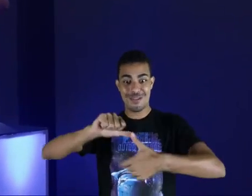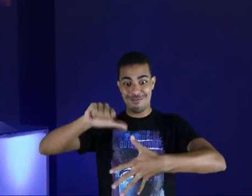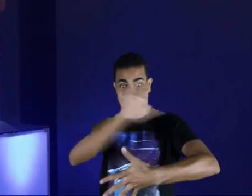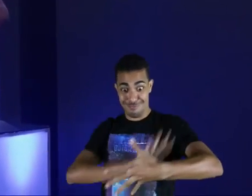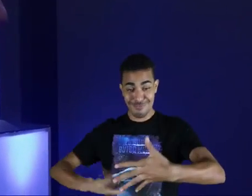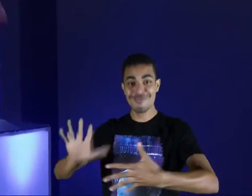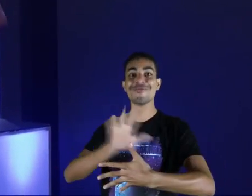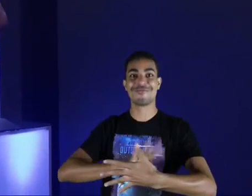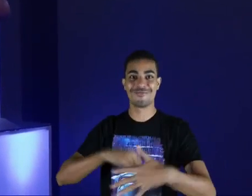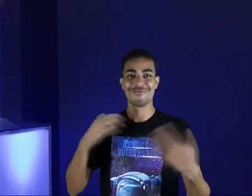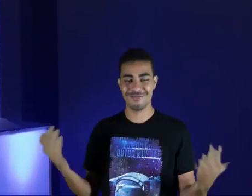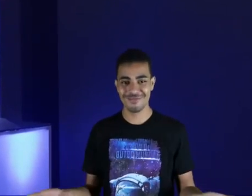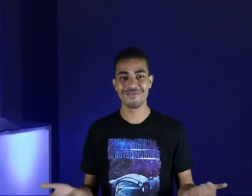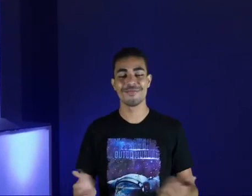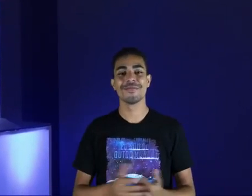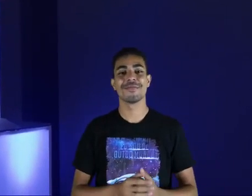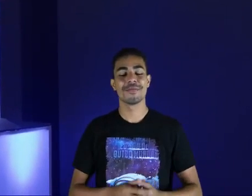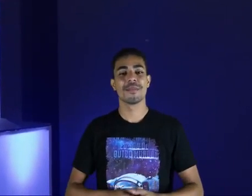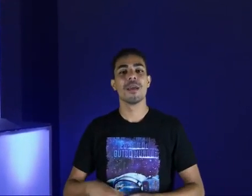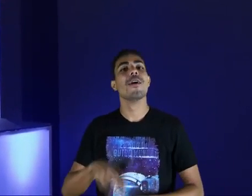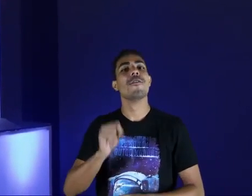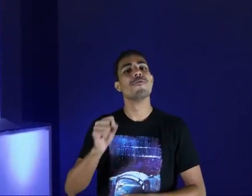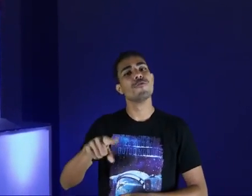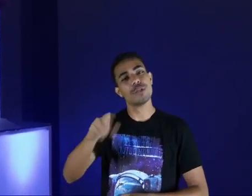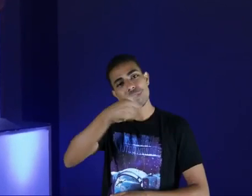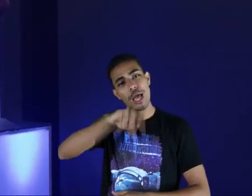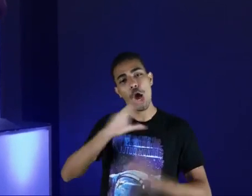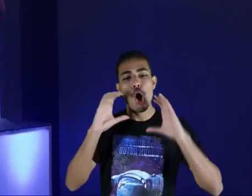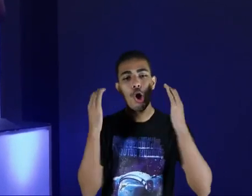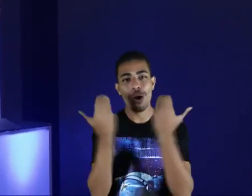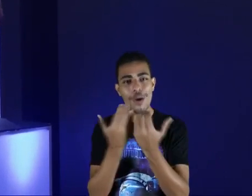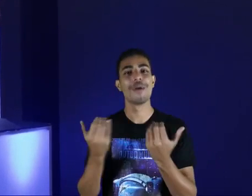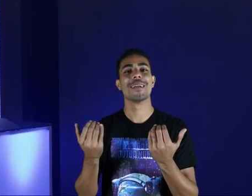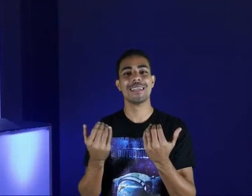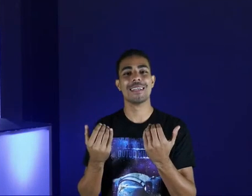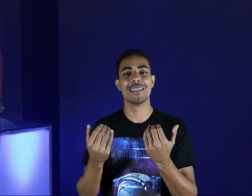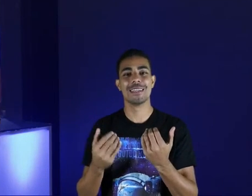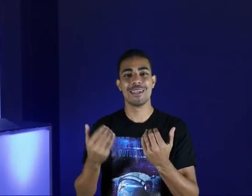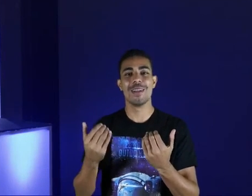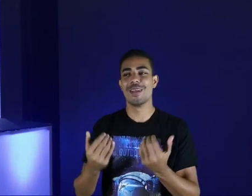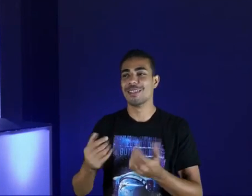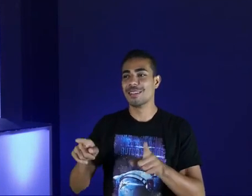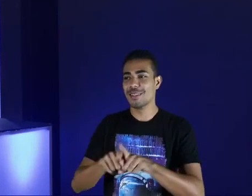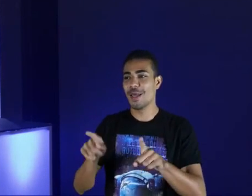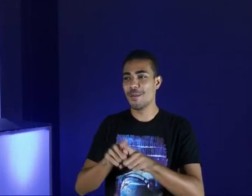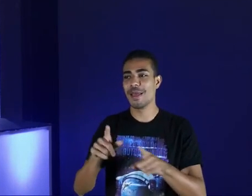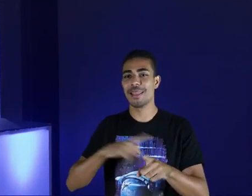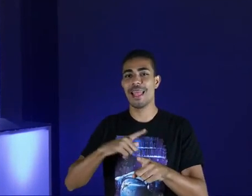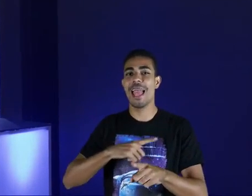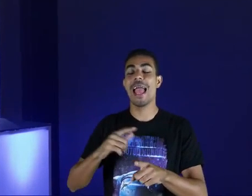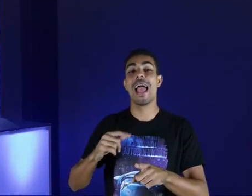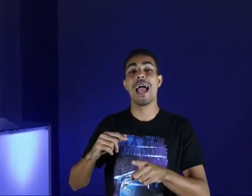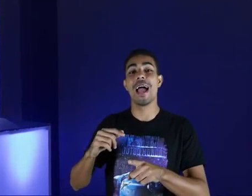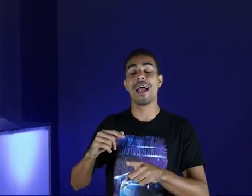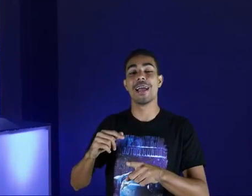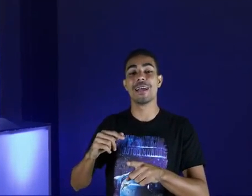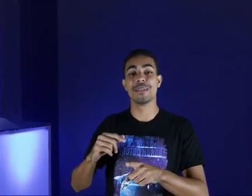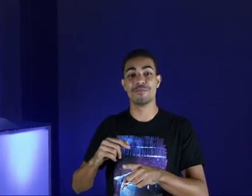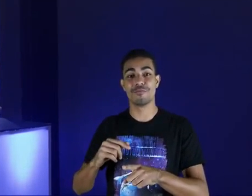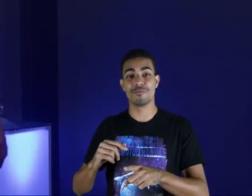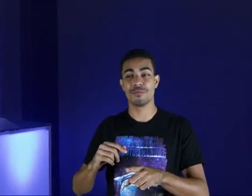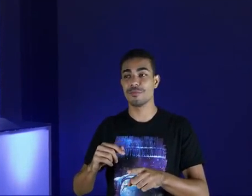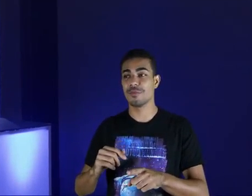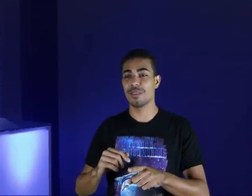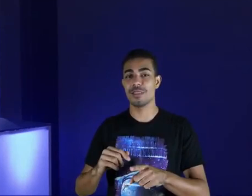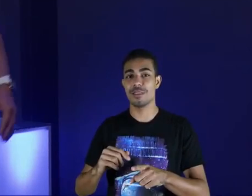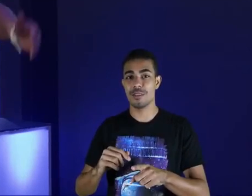neste congresso de universitários, você está participando de um concurso internacional. Muito top, né? E agora a gente vai começar